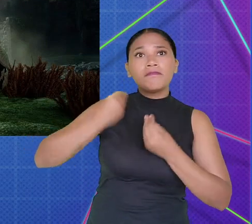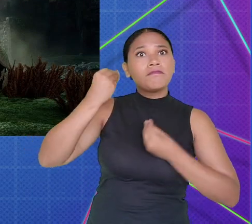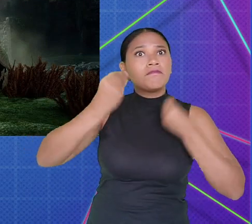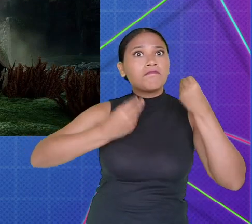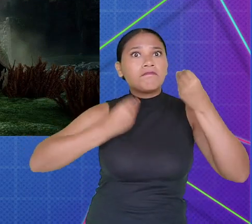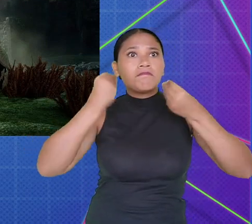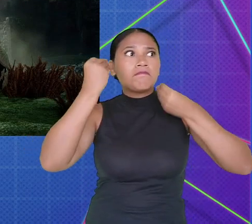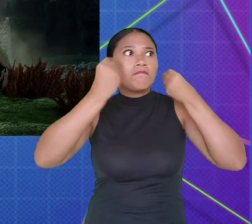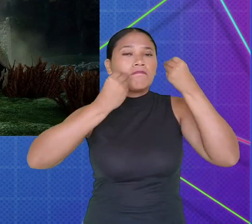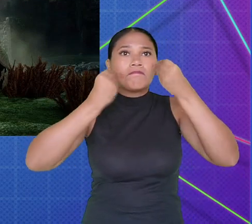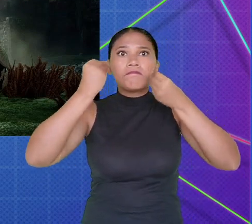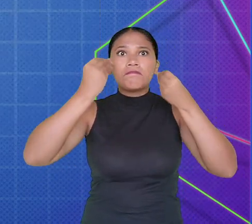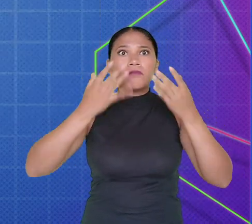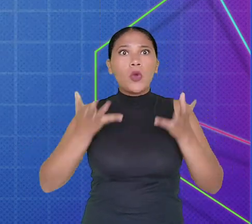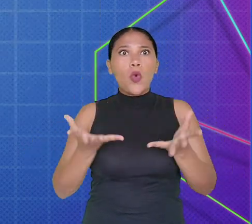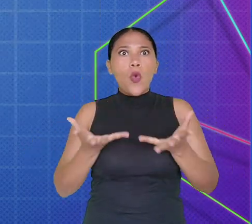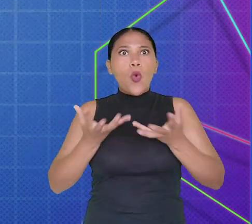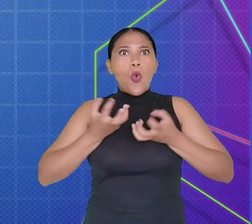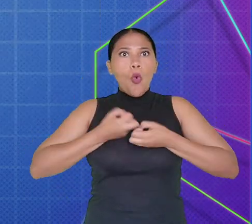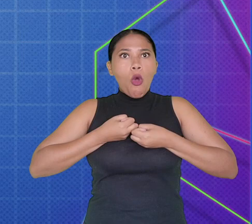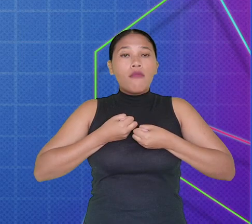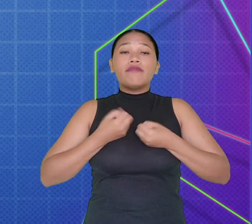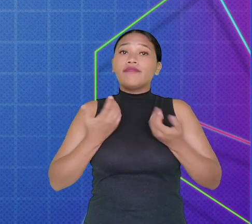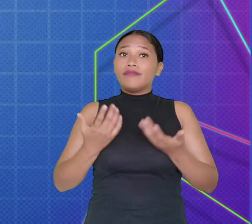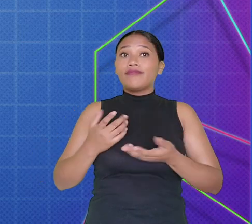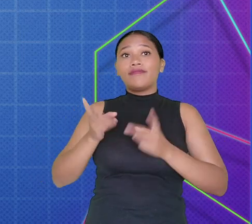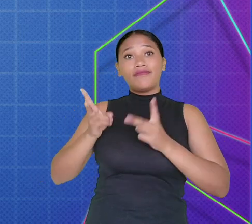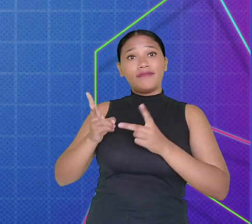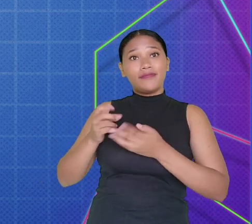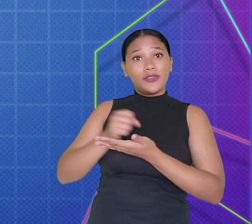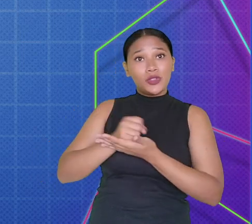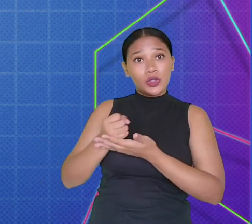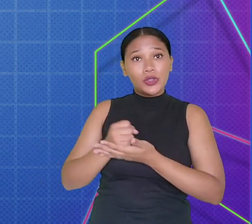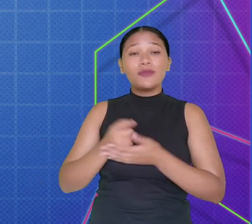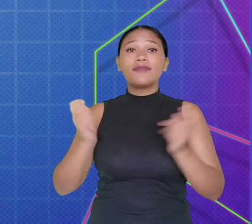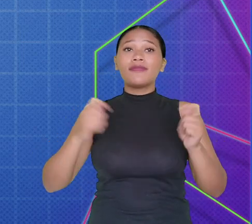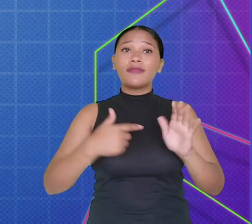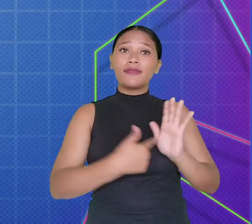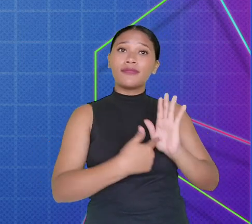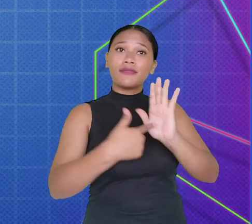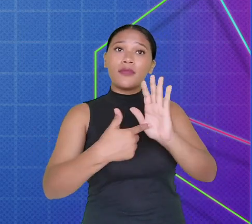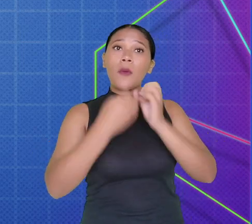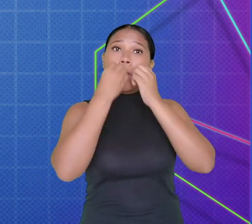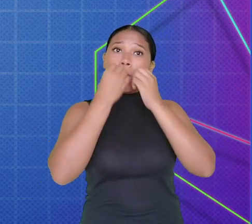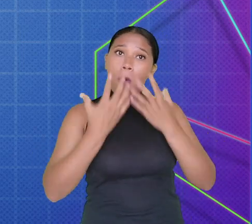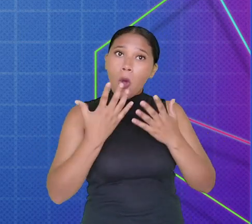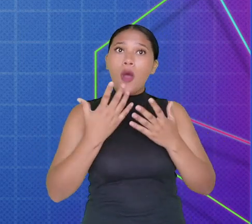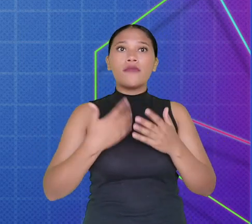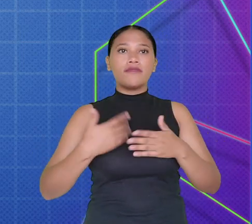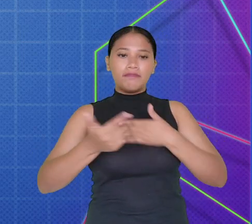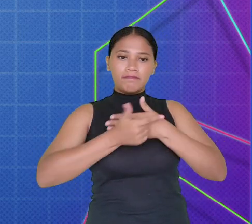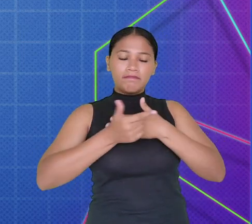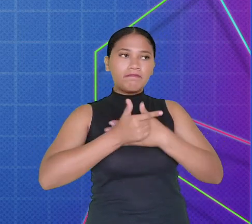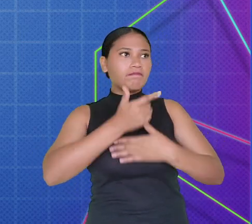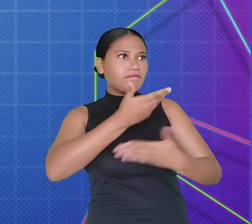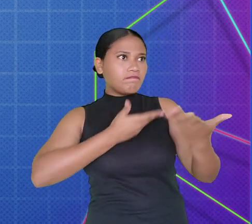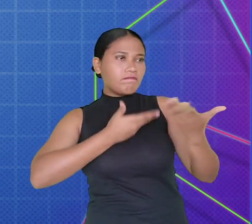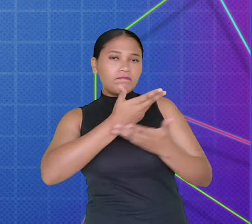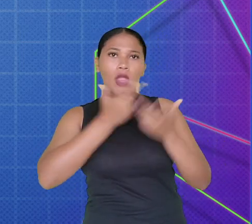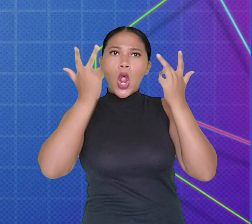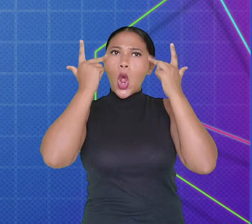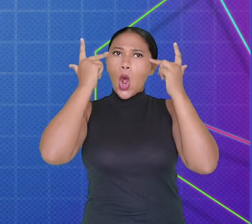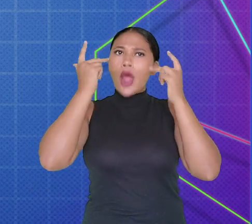realismo a essa experiência do jogo. Em resumo, Dragon Age Inquisition é um jogo que apresenta uma boa implementação de